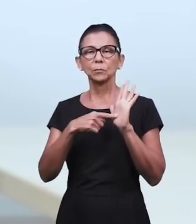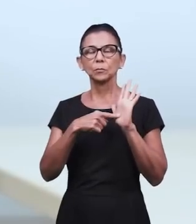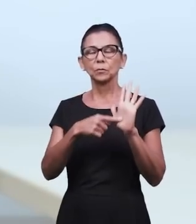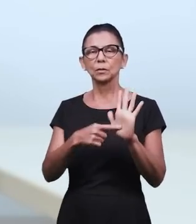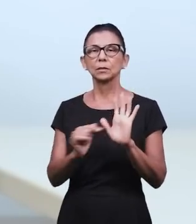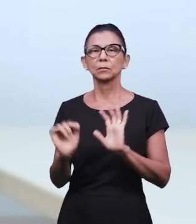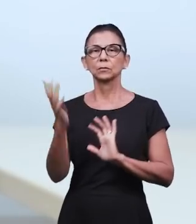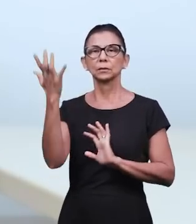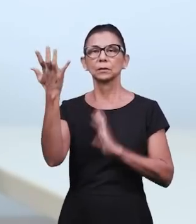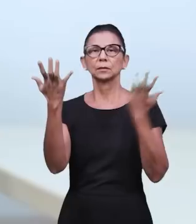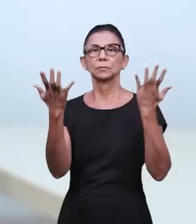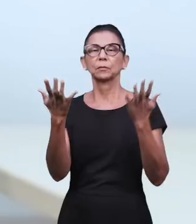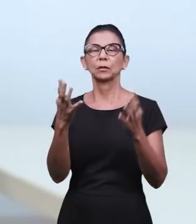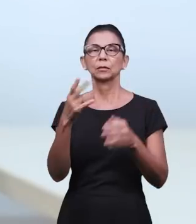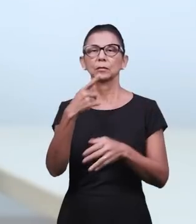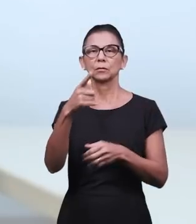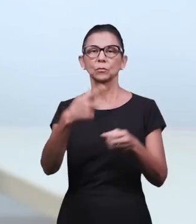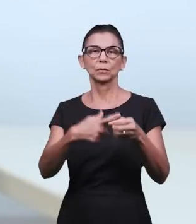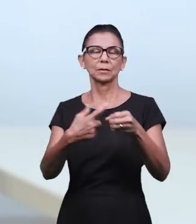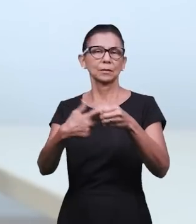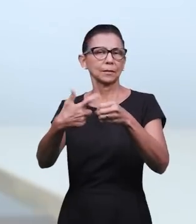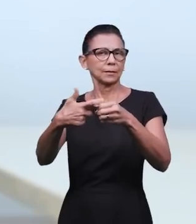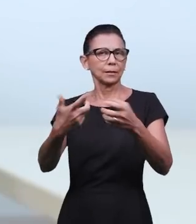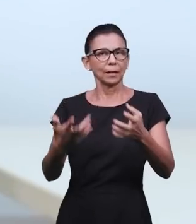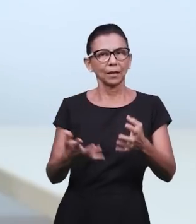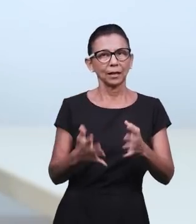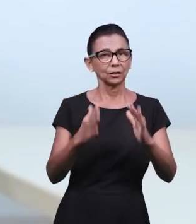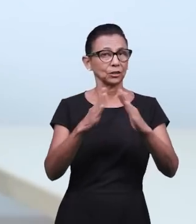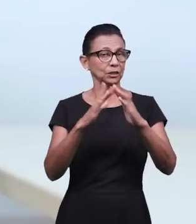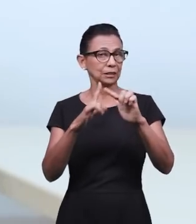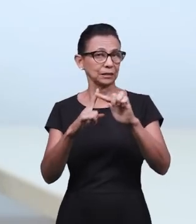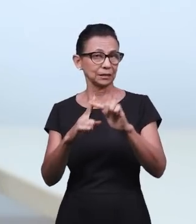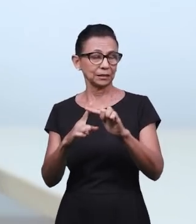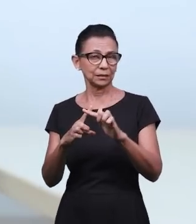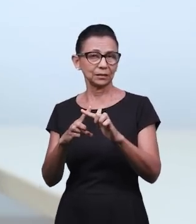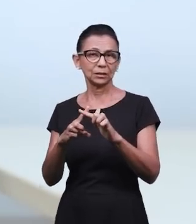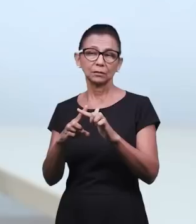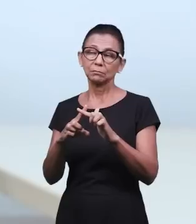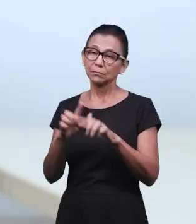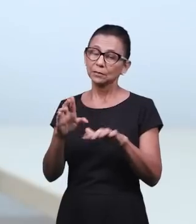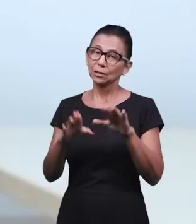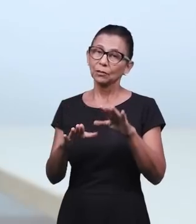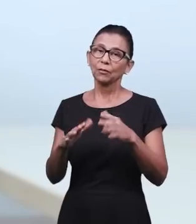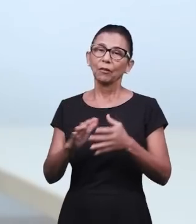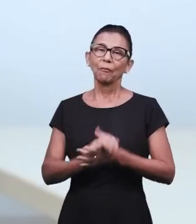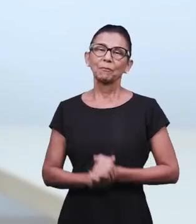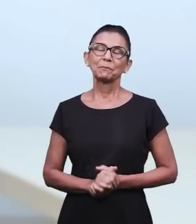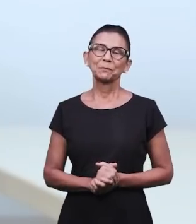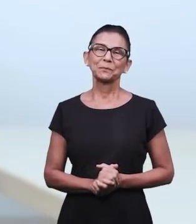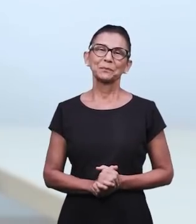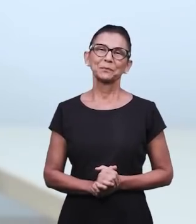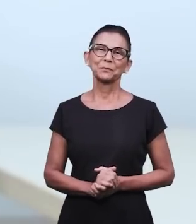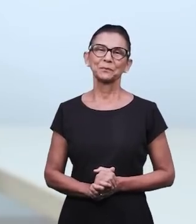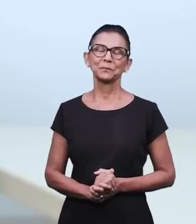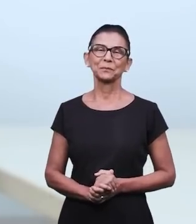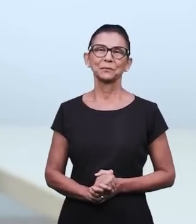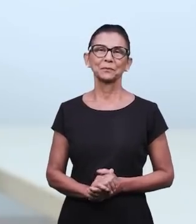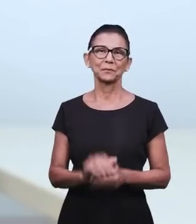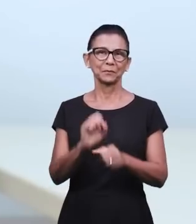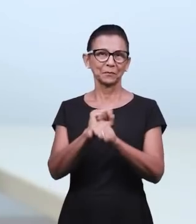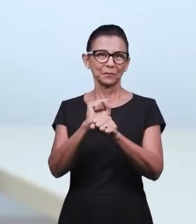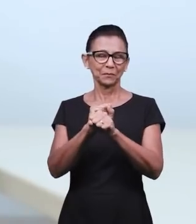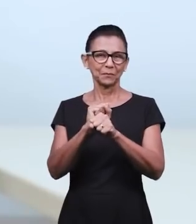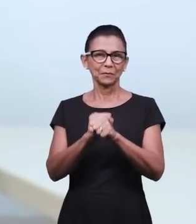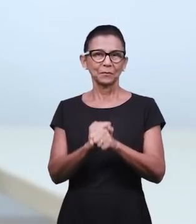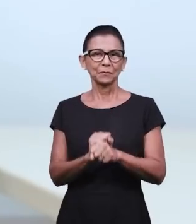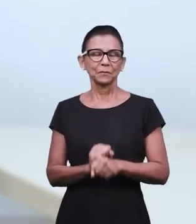aquilo que Deus tem operado aí na sua cidade, na sua igreja, quem sabe até no seu bairro. Aguardamos esses registros